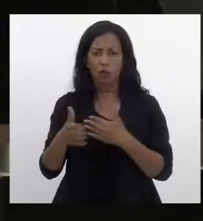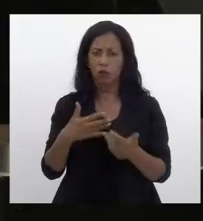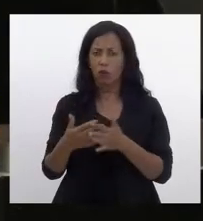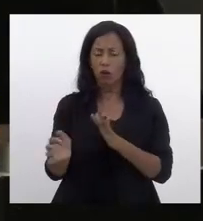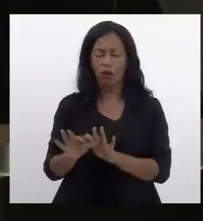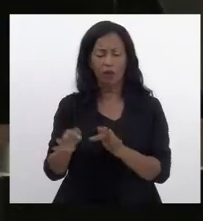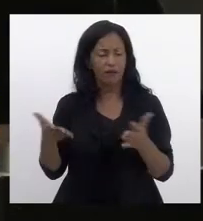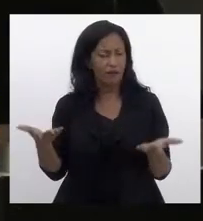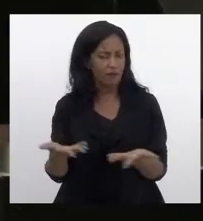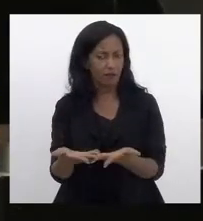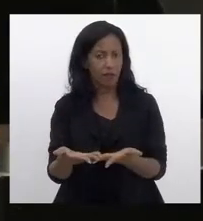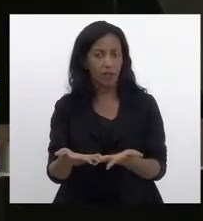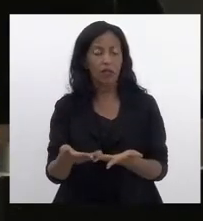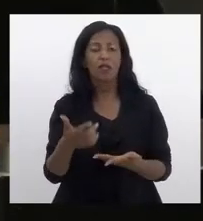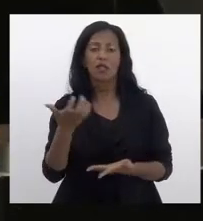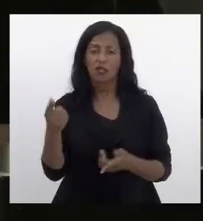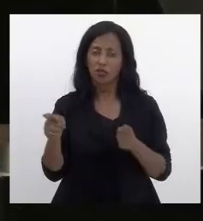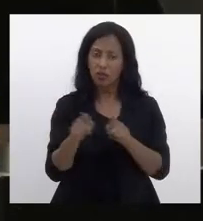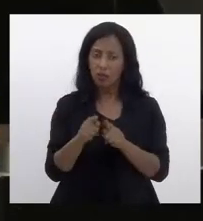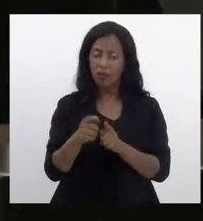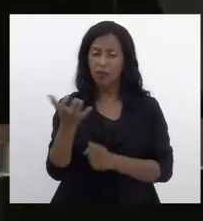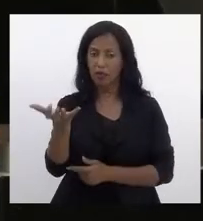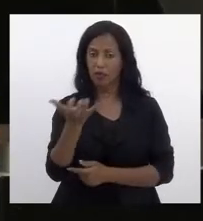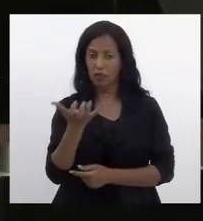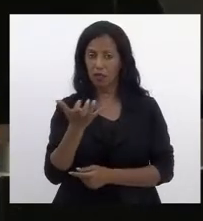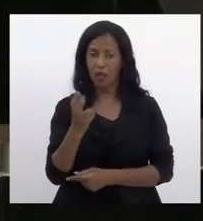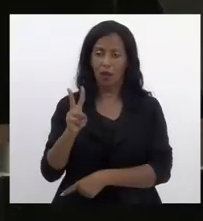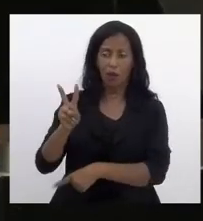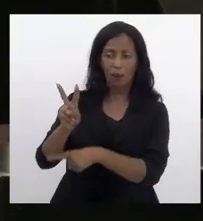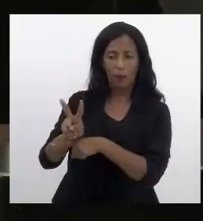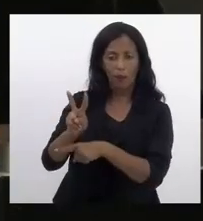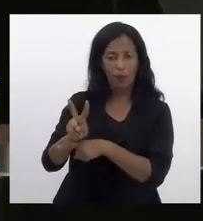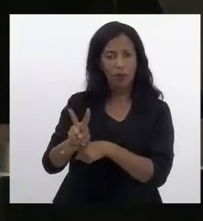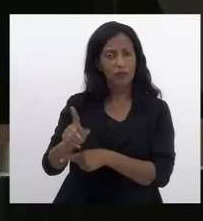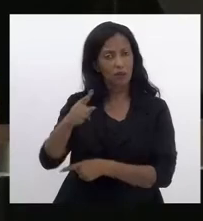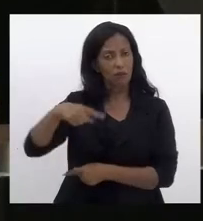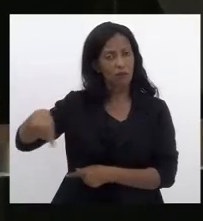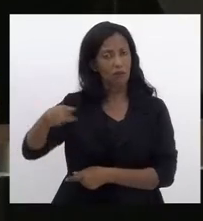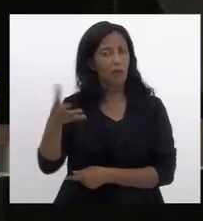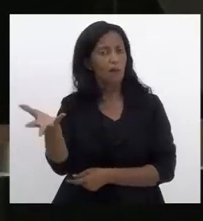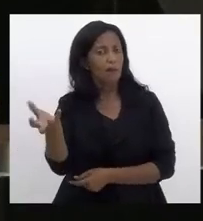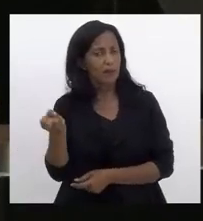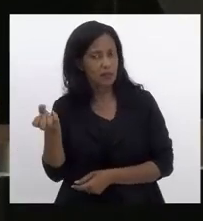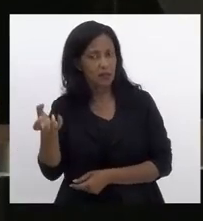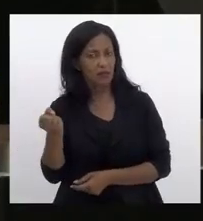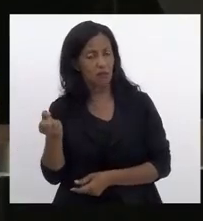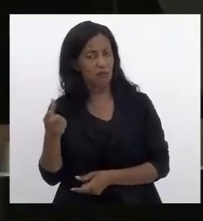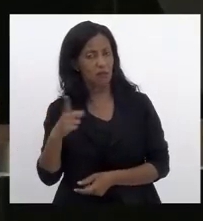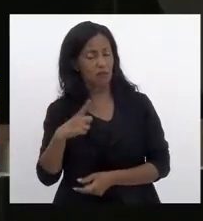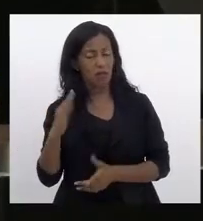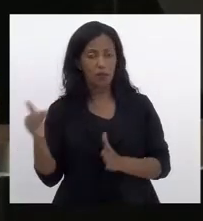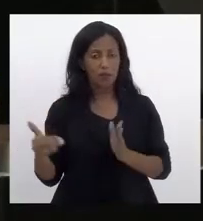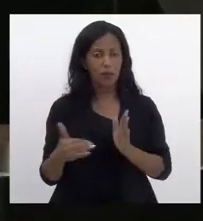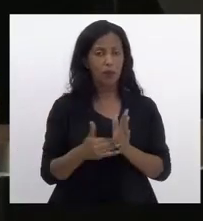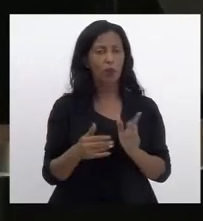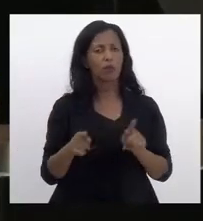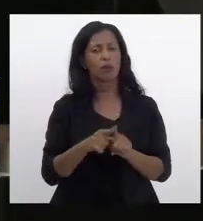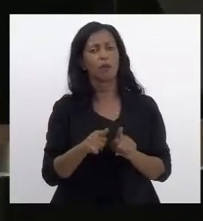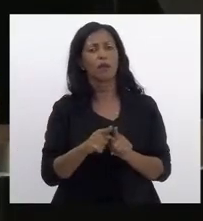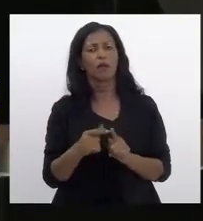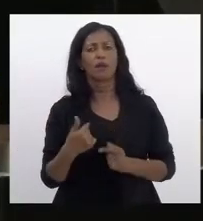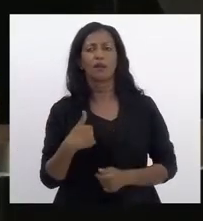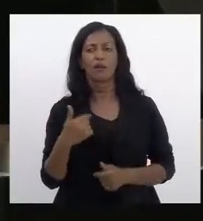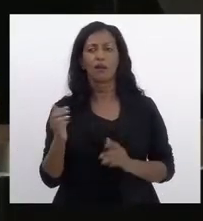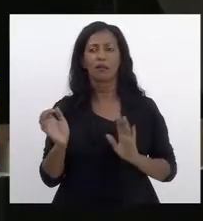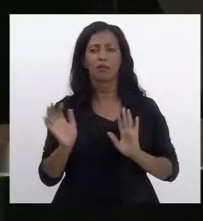gente quer aí, nesse sentido, é também trazer uma proteção às pensionistas. Por último, eu quero me